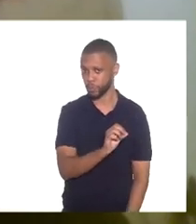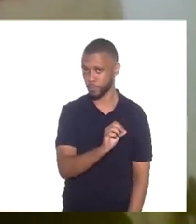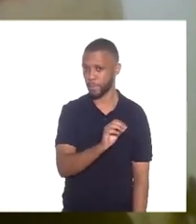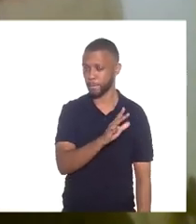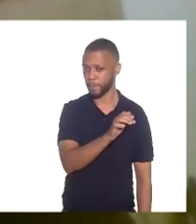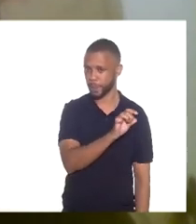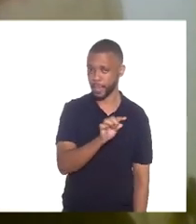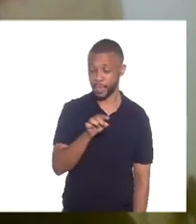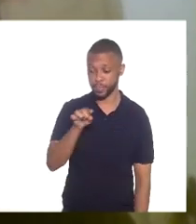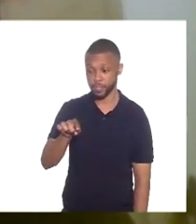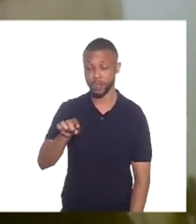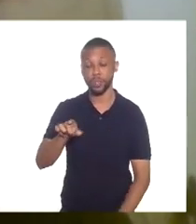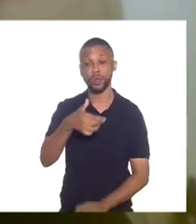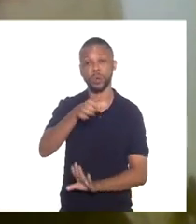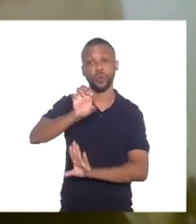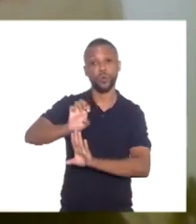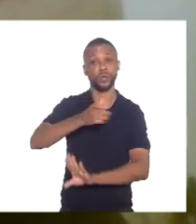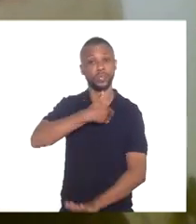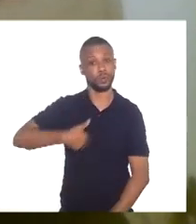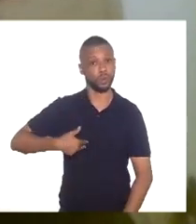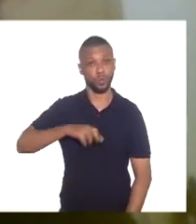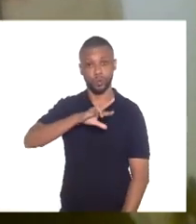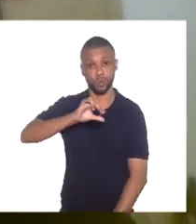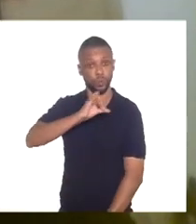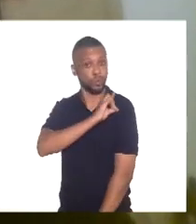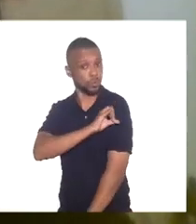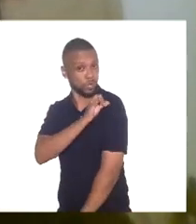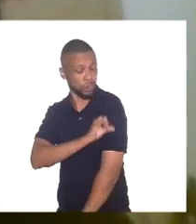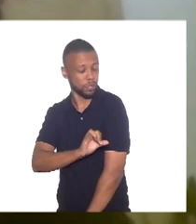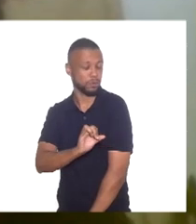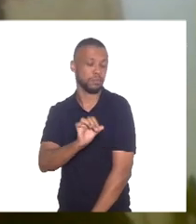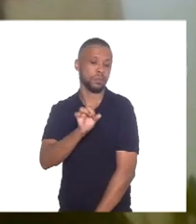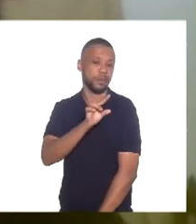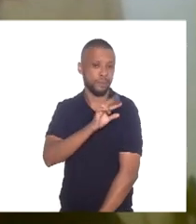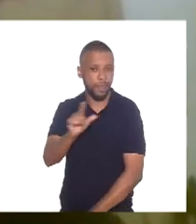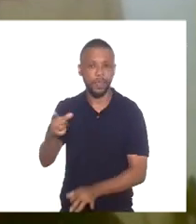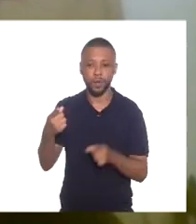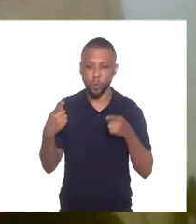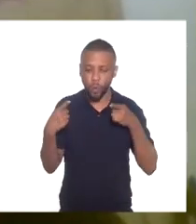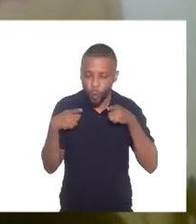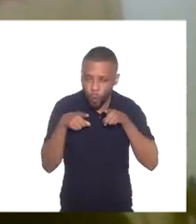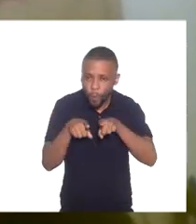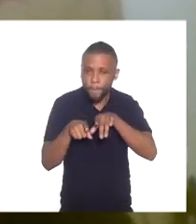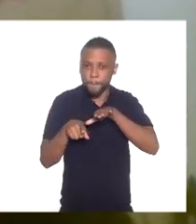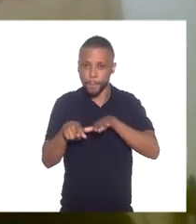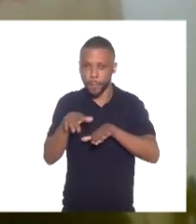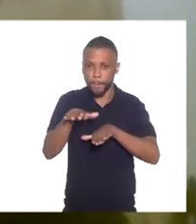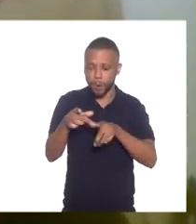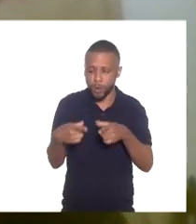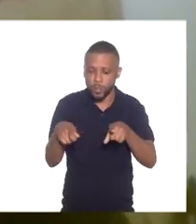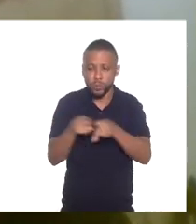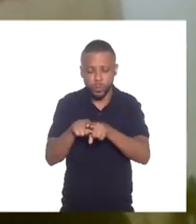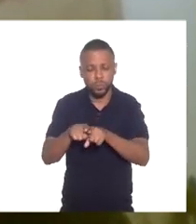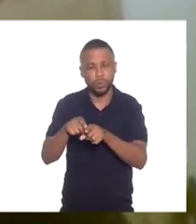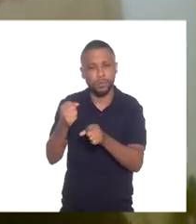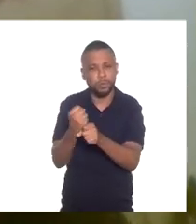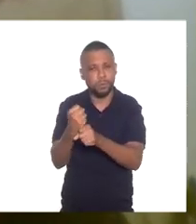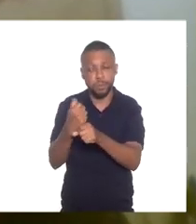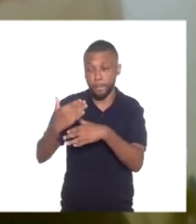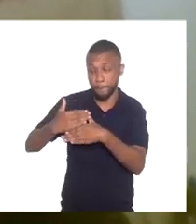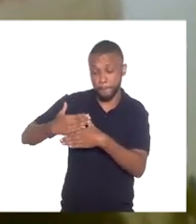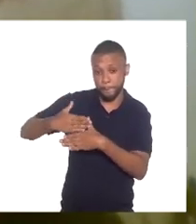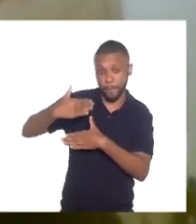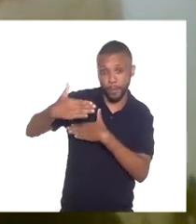juntos pelas próximas décadas no setor petróleo. Bom, hoje nós estamos produzindo no